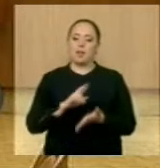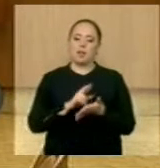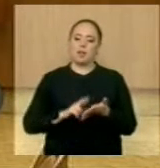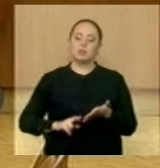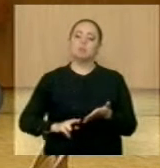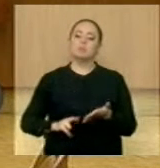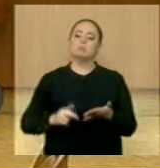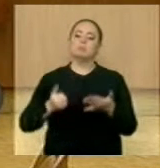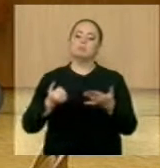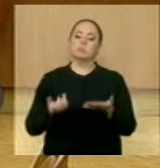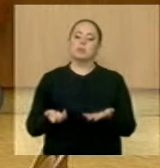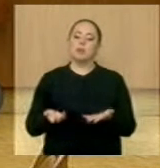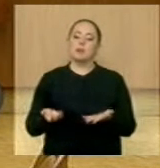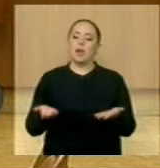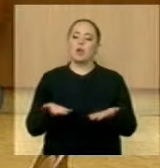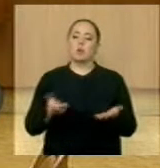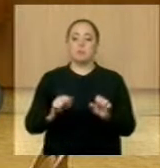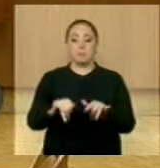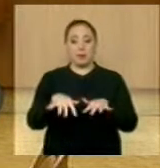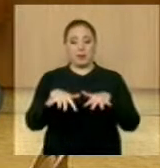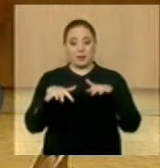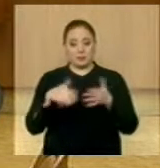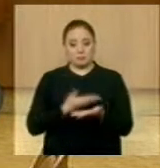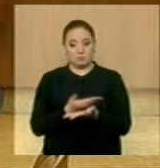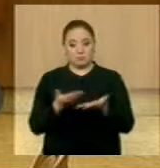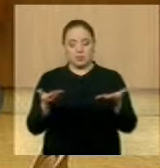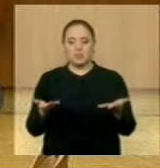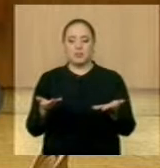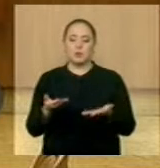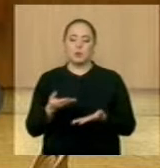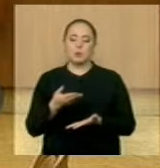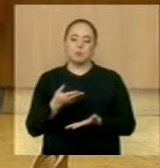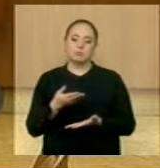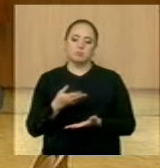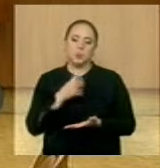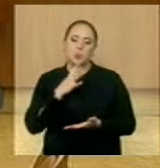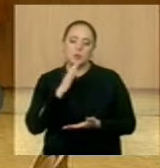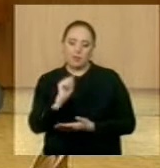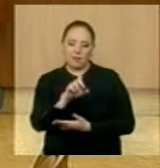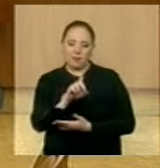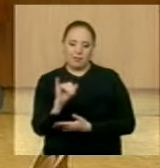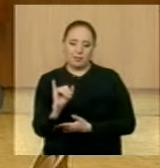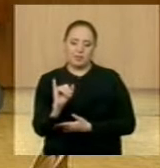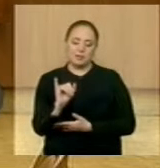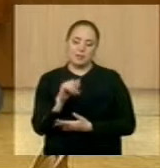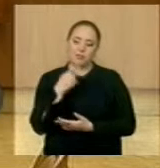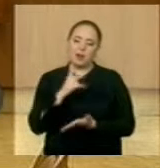portanto, e agora o plenário conhece parcialmente da ação pelo